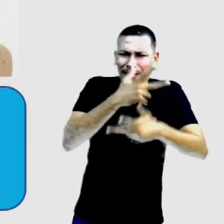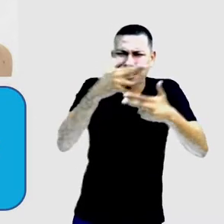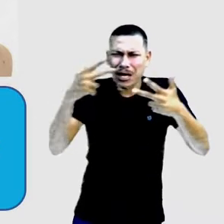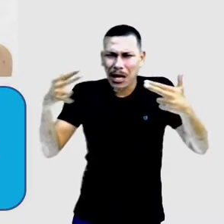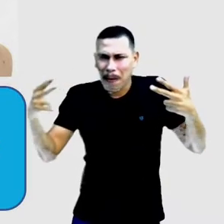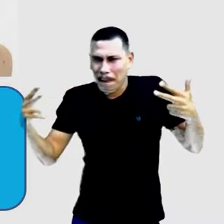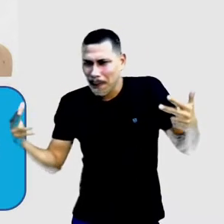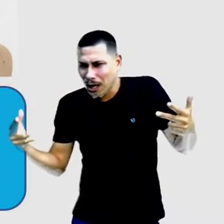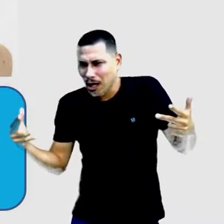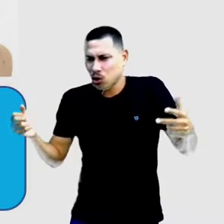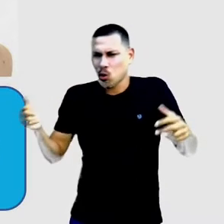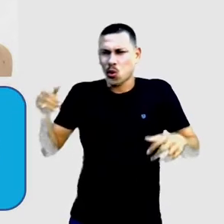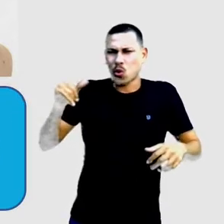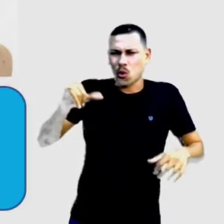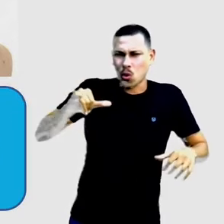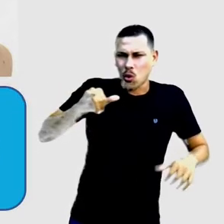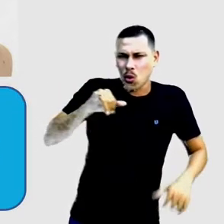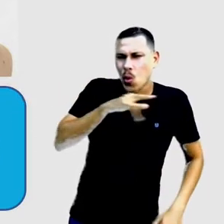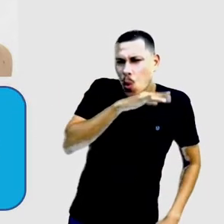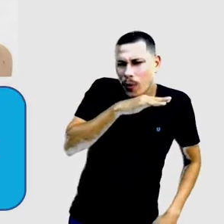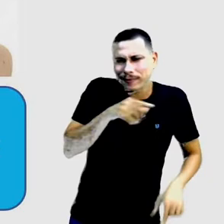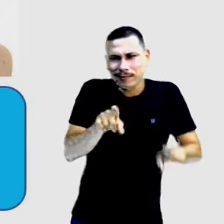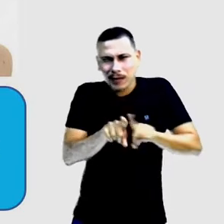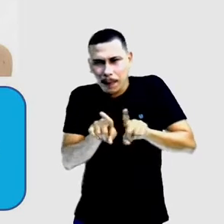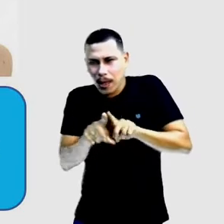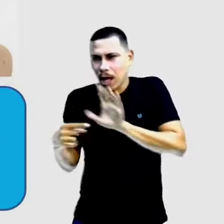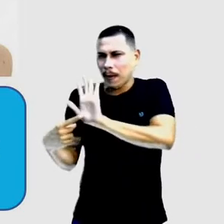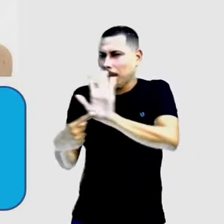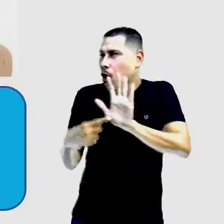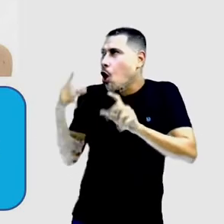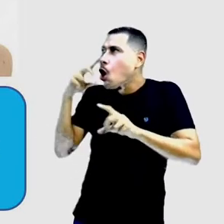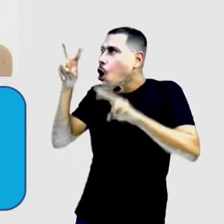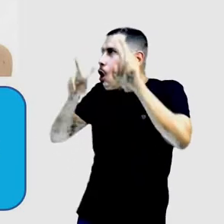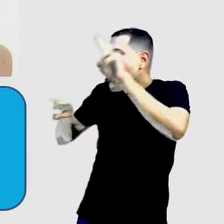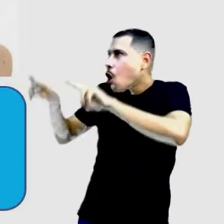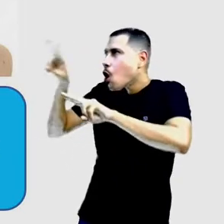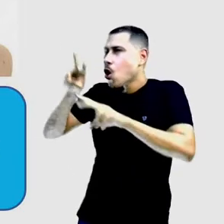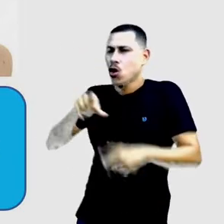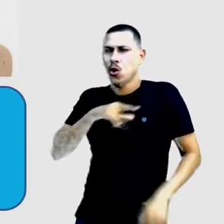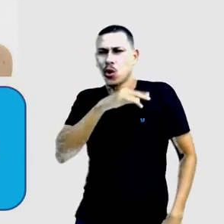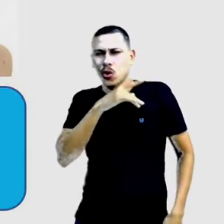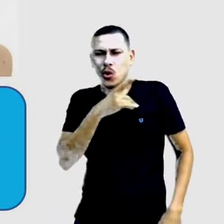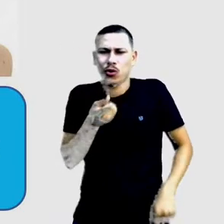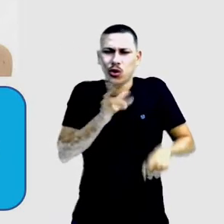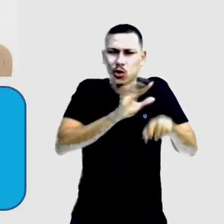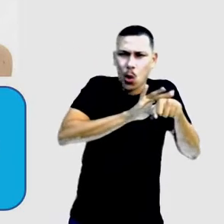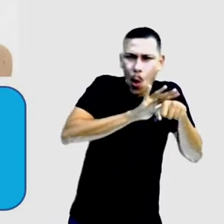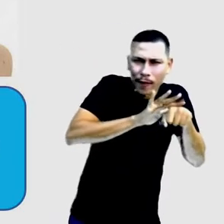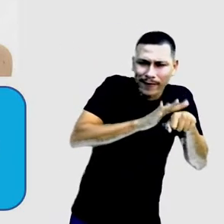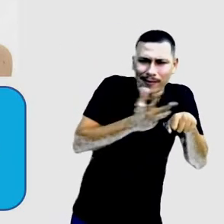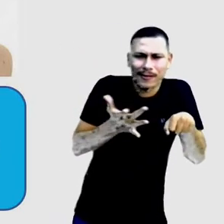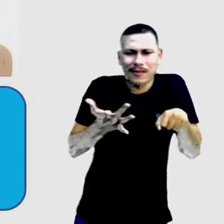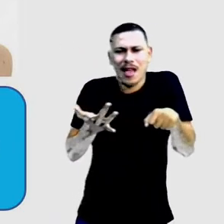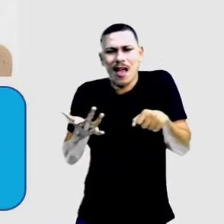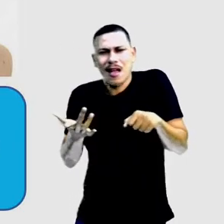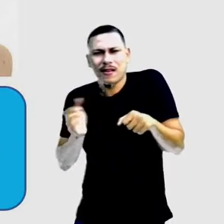e aí eu trago algumas imagens para vocês Como vocês estão vendo aí a catapora caxumba